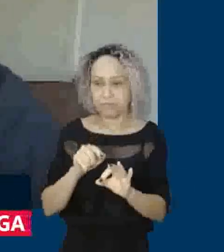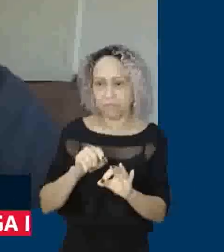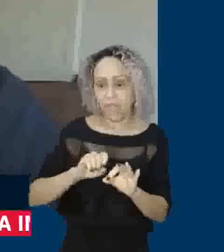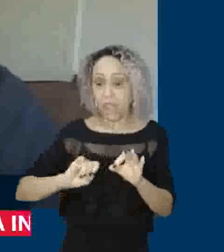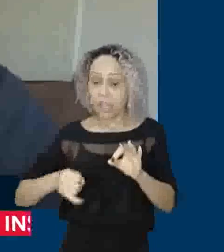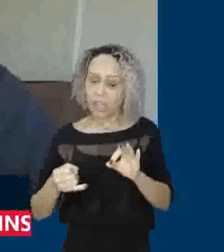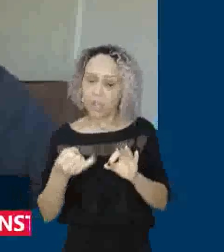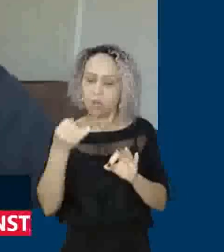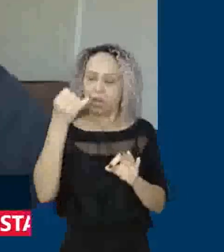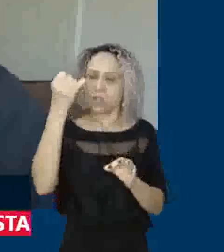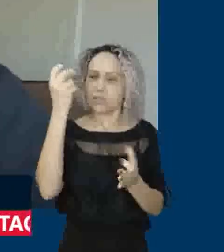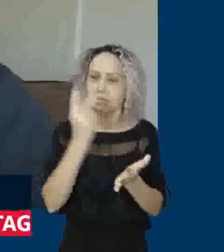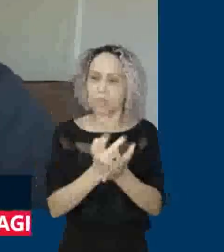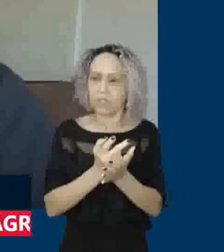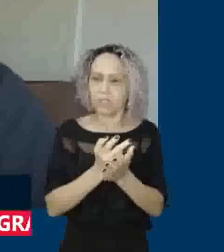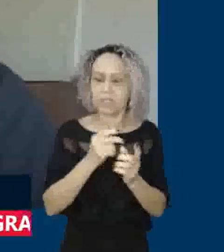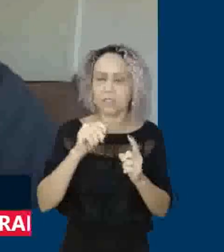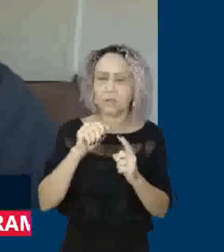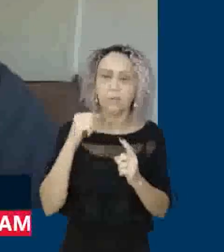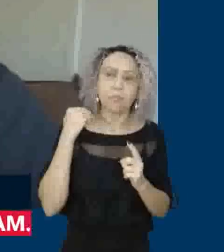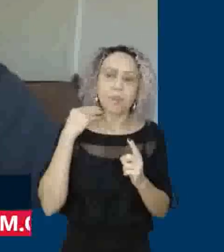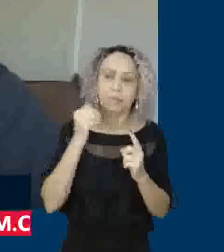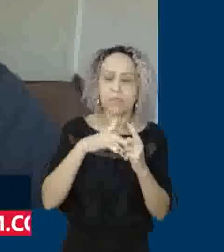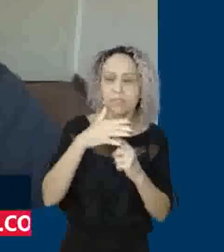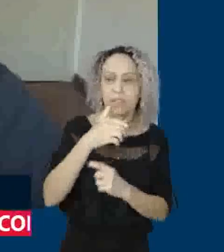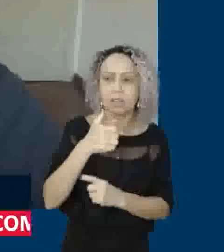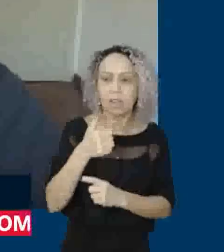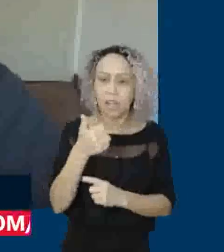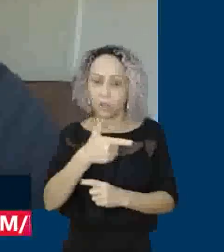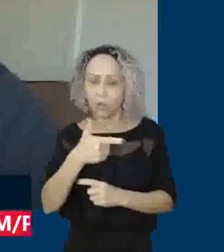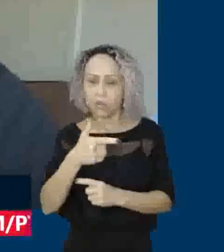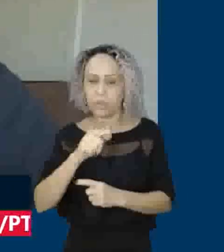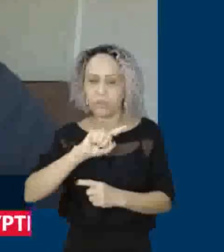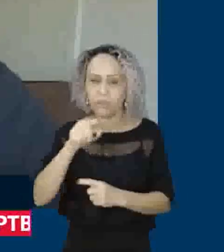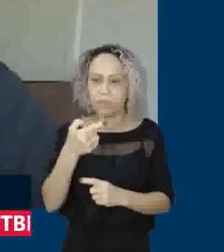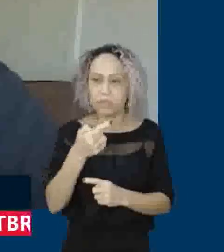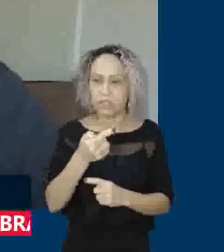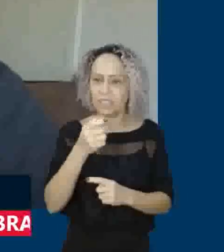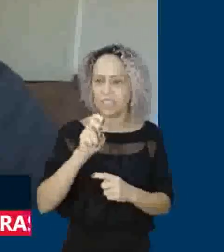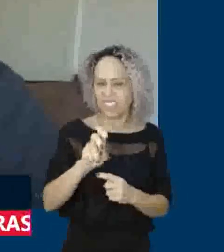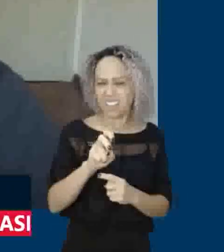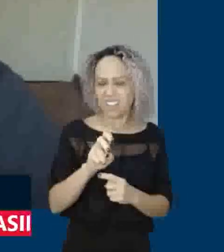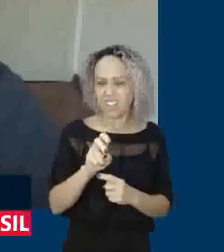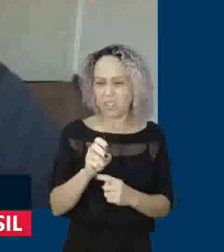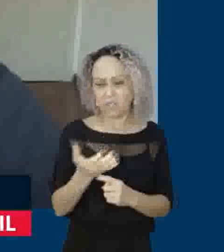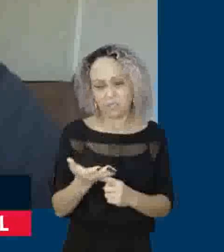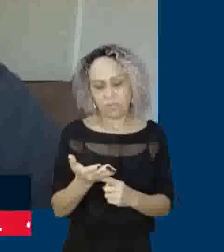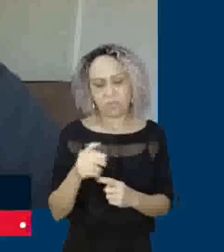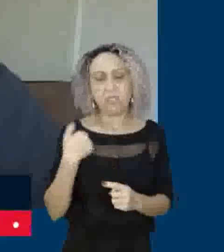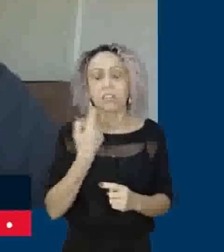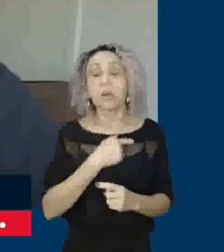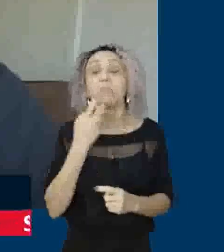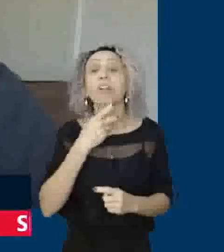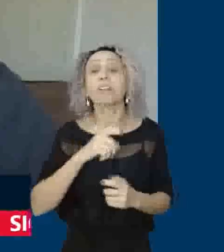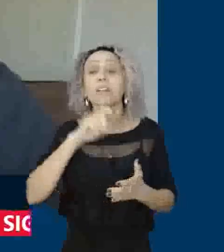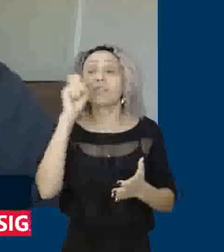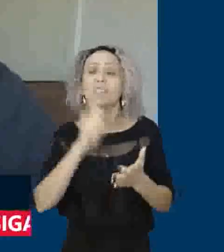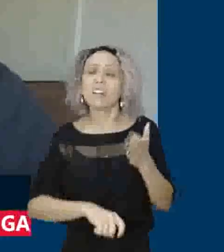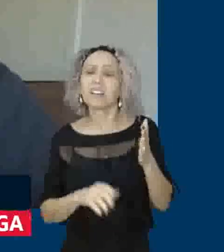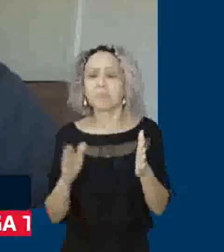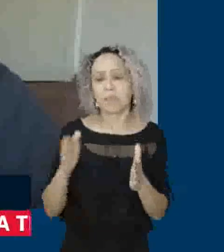de juros mantida a 12,75%, né? a gente está falando de uma taxa na casa